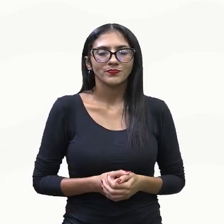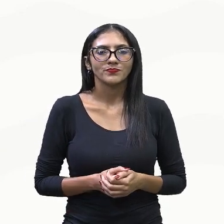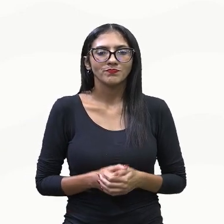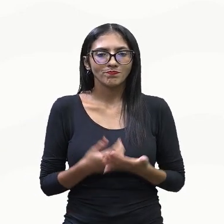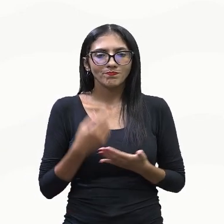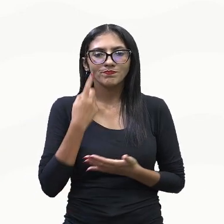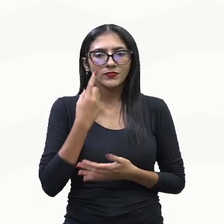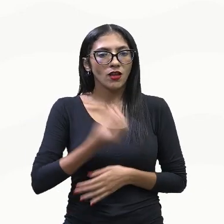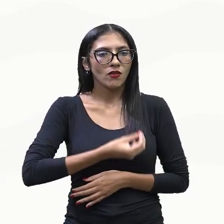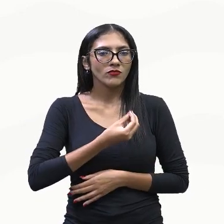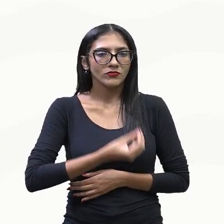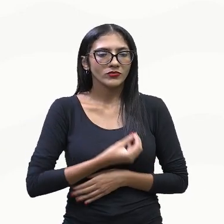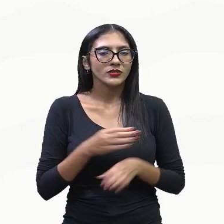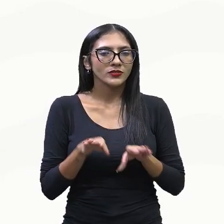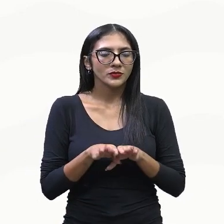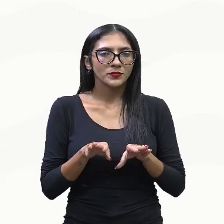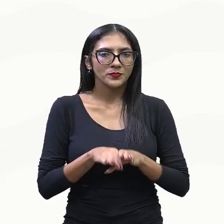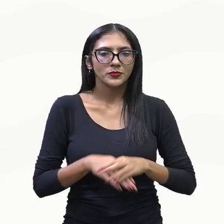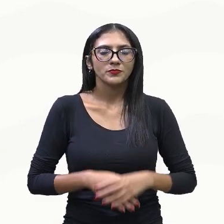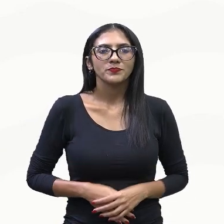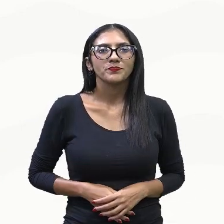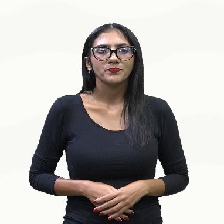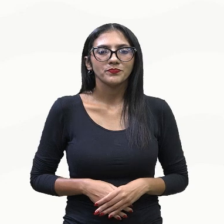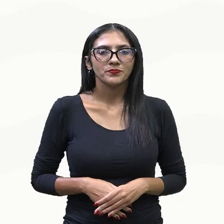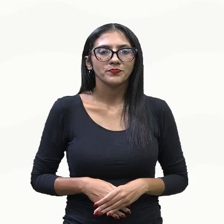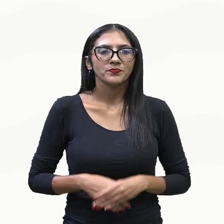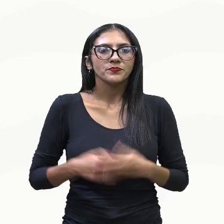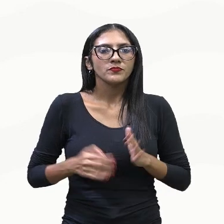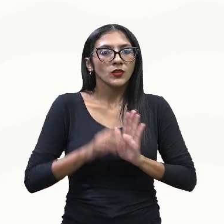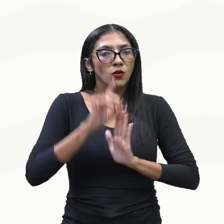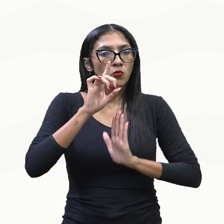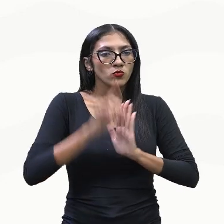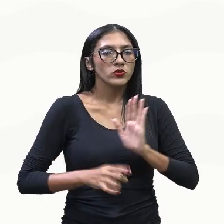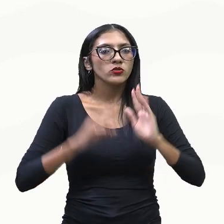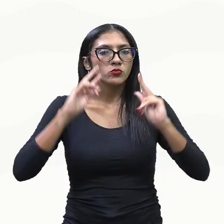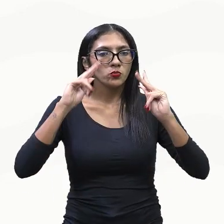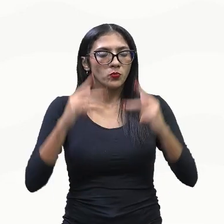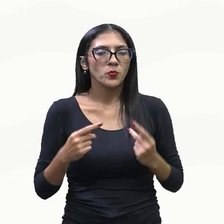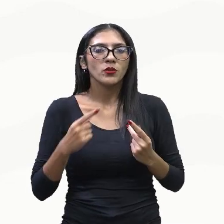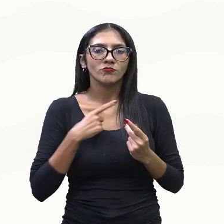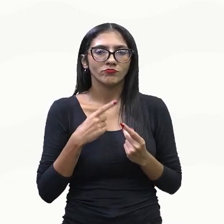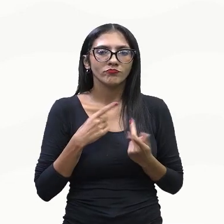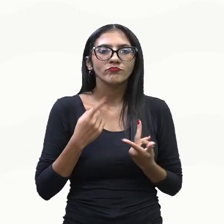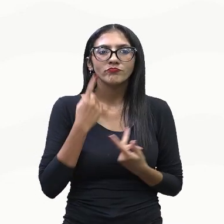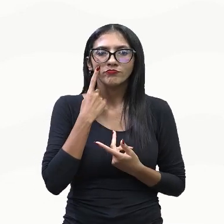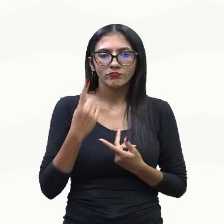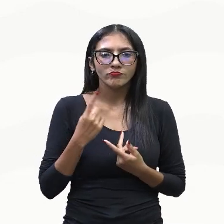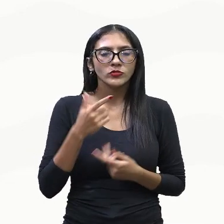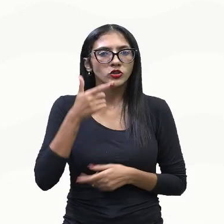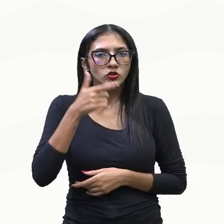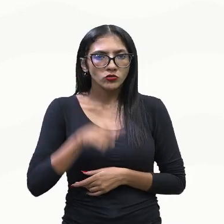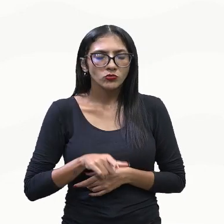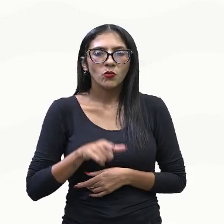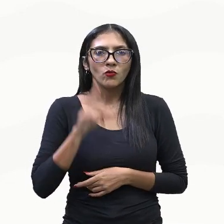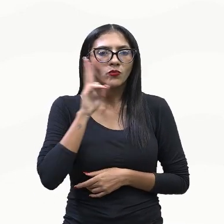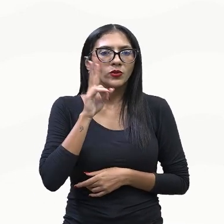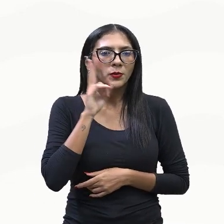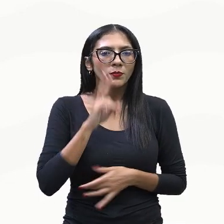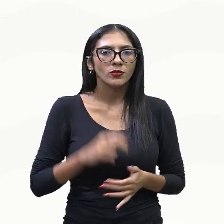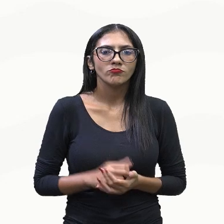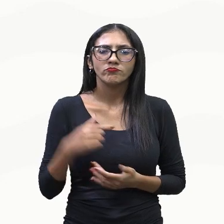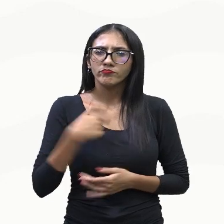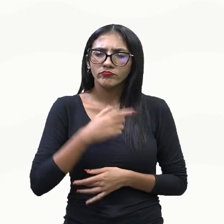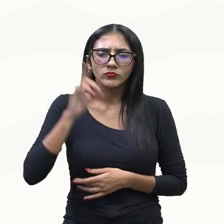A vida. Então, pessoal, os direitos humanos, eles estão presentes, como eu li aqui, vou reler de novo, né? No